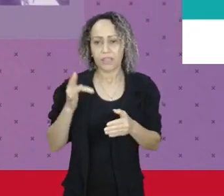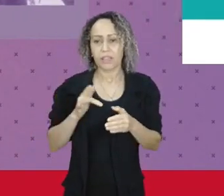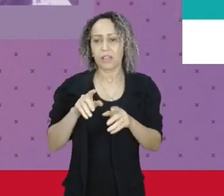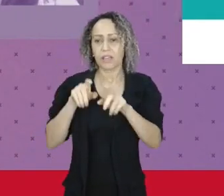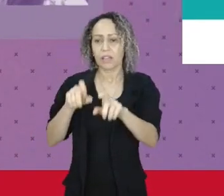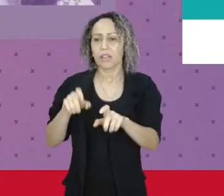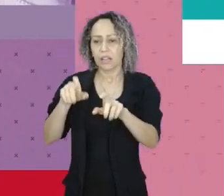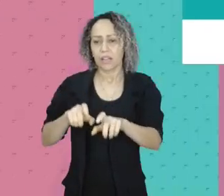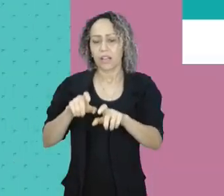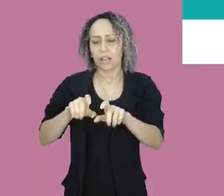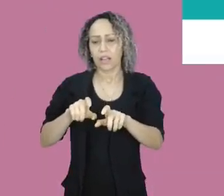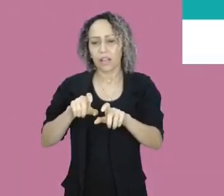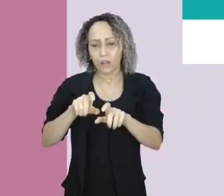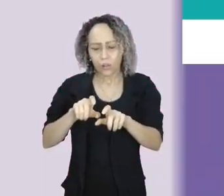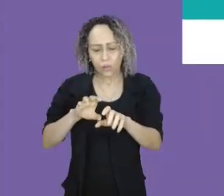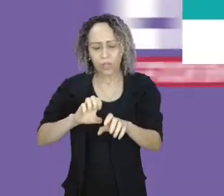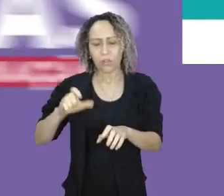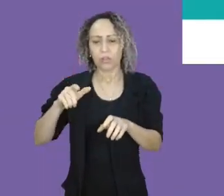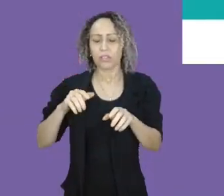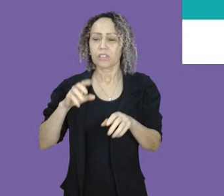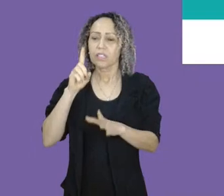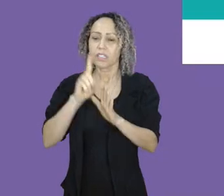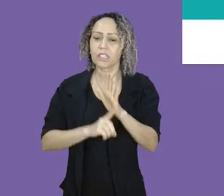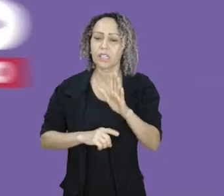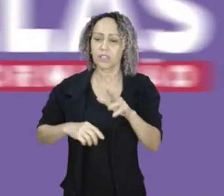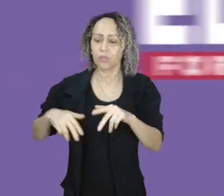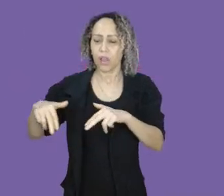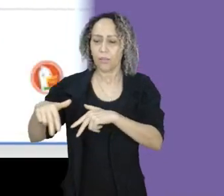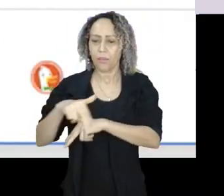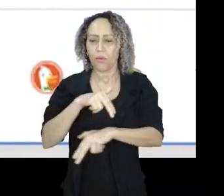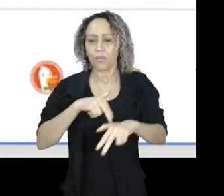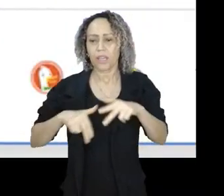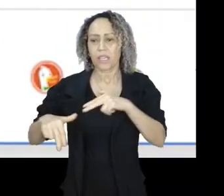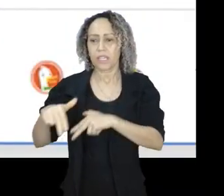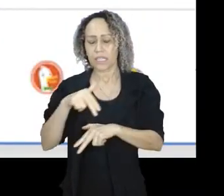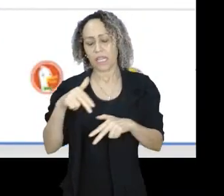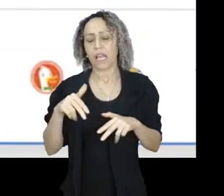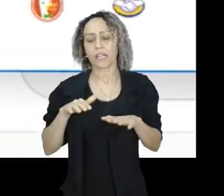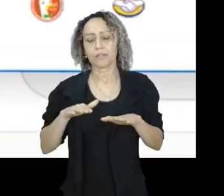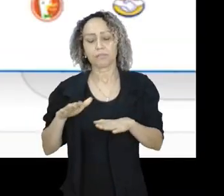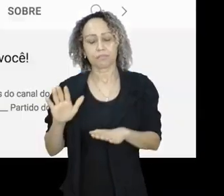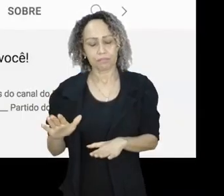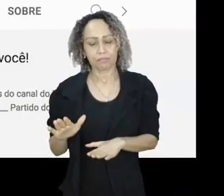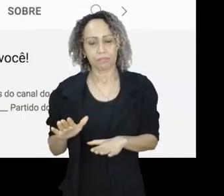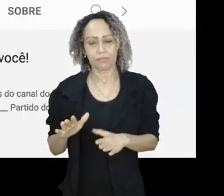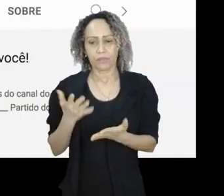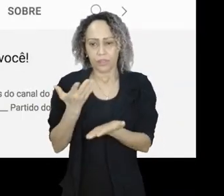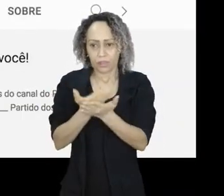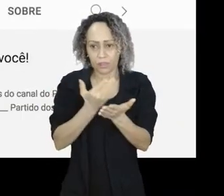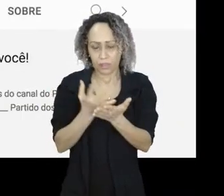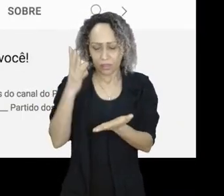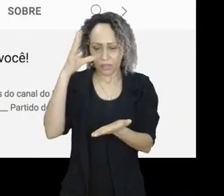mobilidade. Todas as aulas estão disponíveis na playlist TV Elas por Elas Formação, no